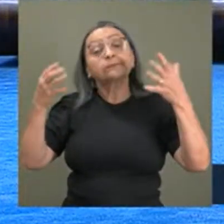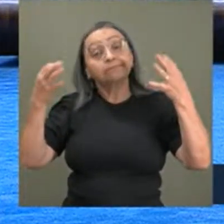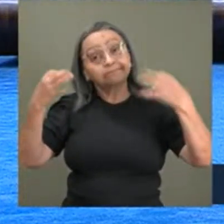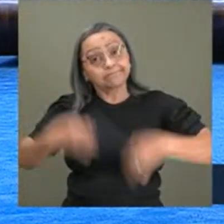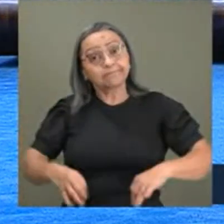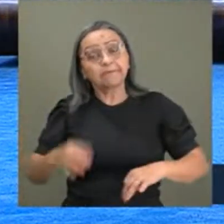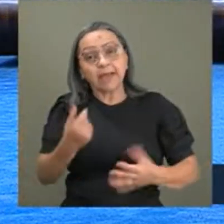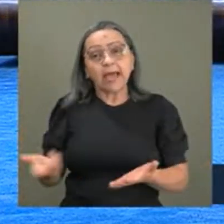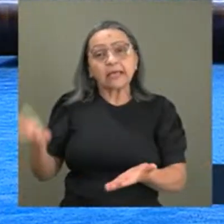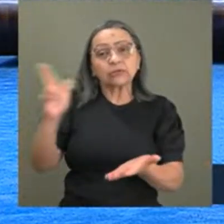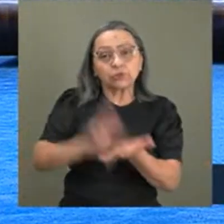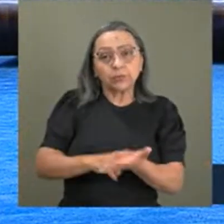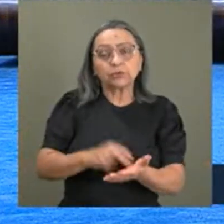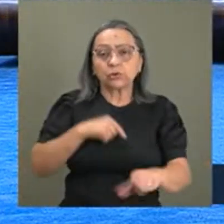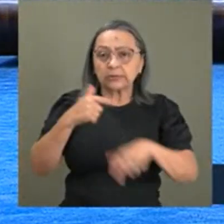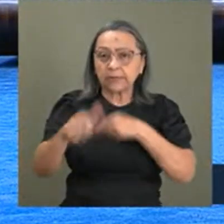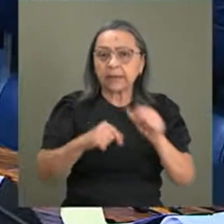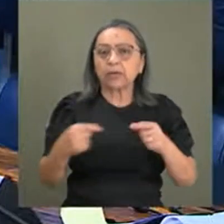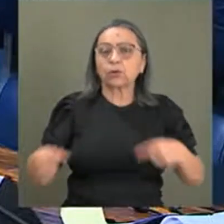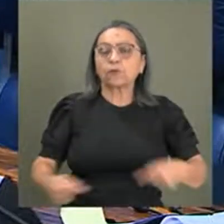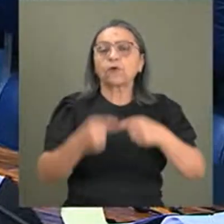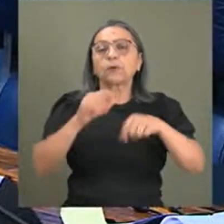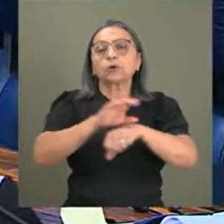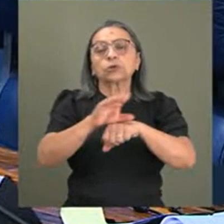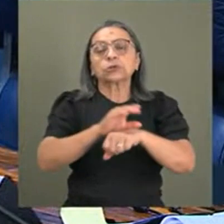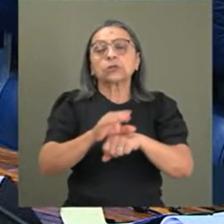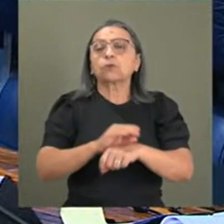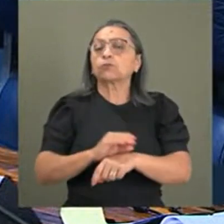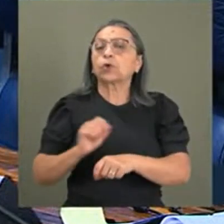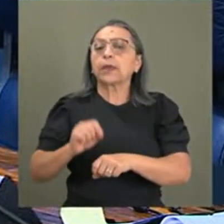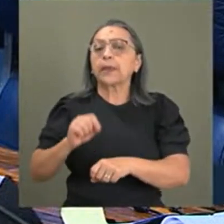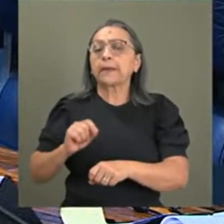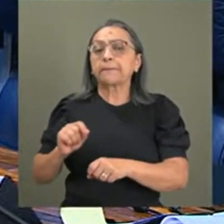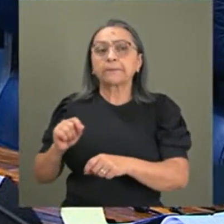certamente assumirá seu dever constitucional,